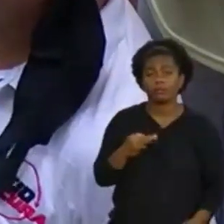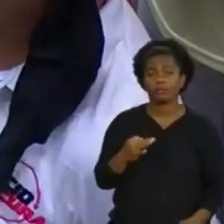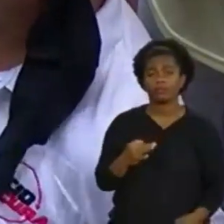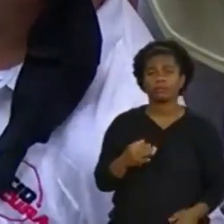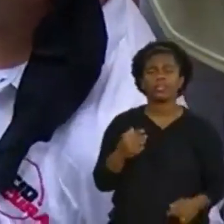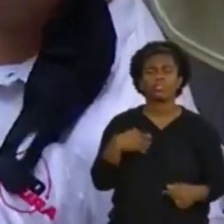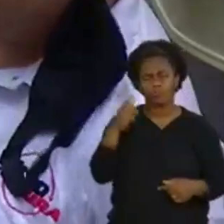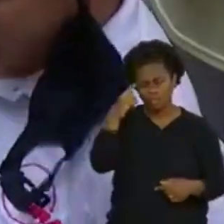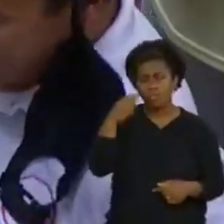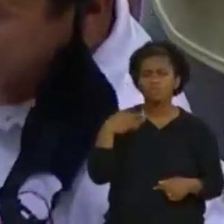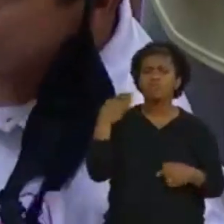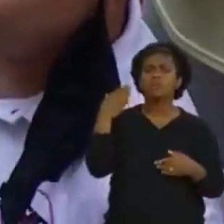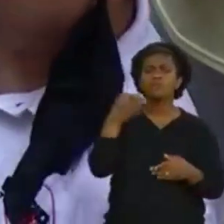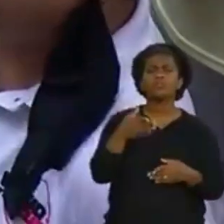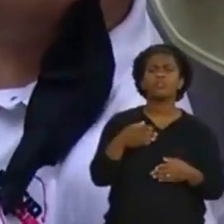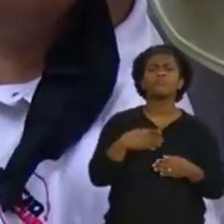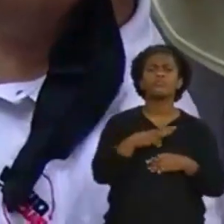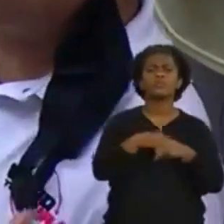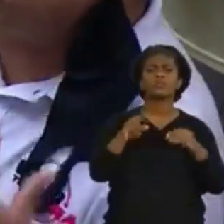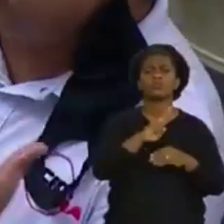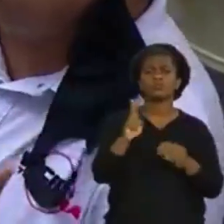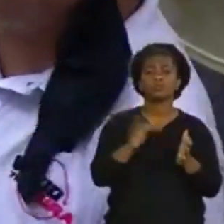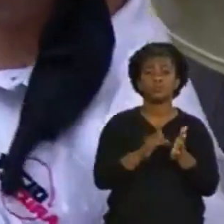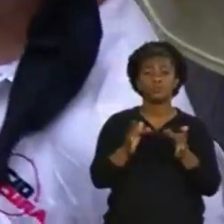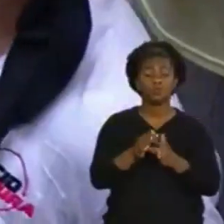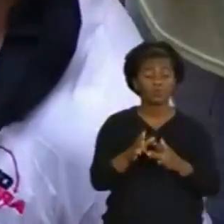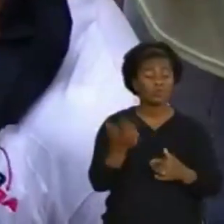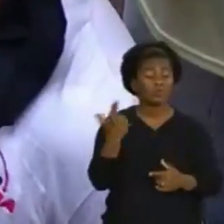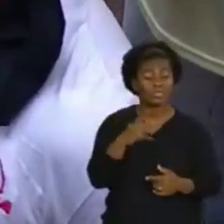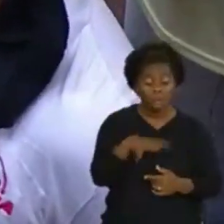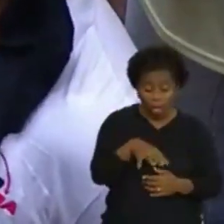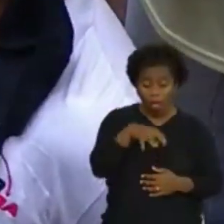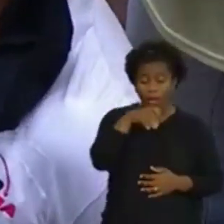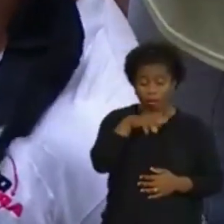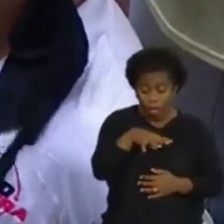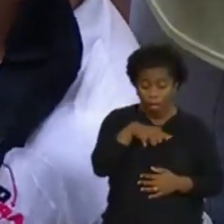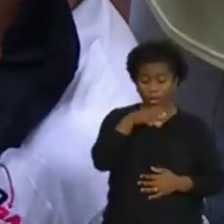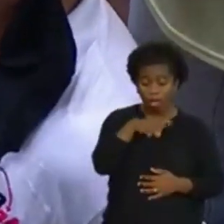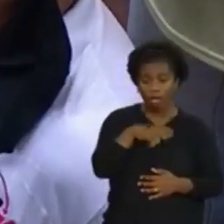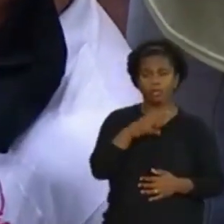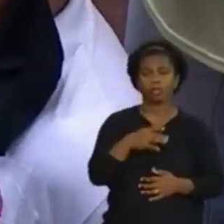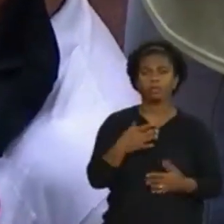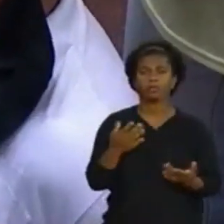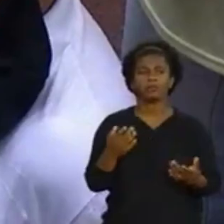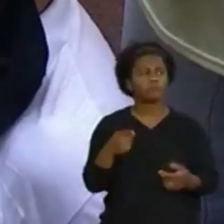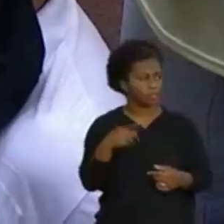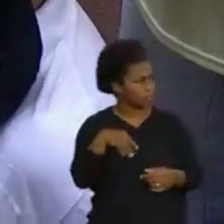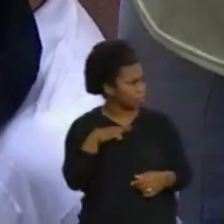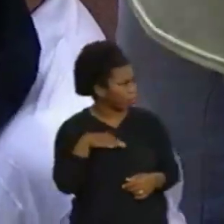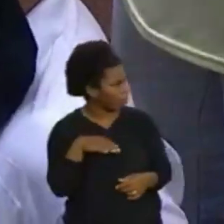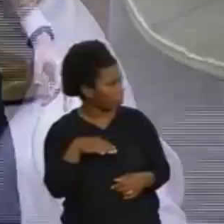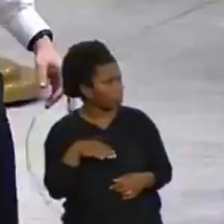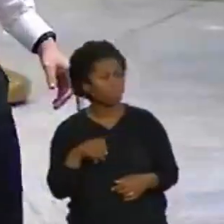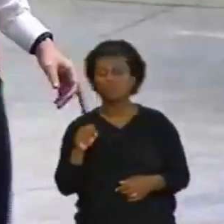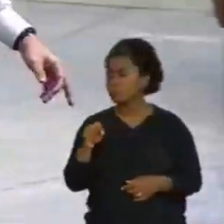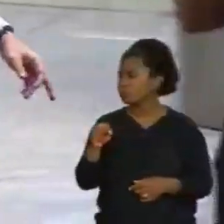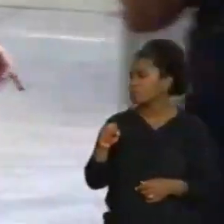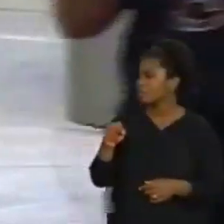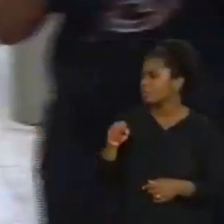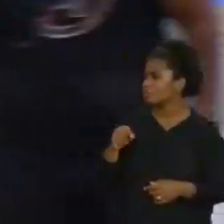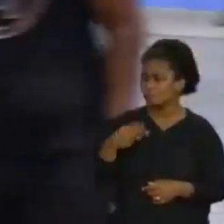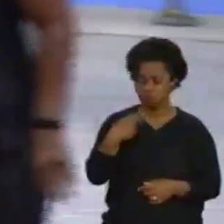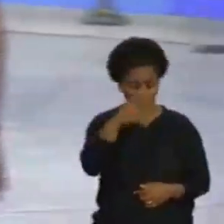em nome de Jesus. Não estou sentindo mais nada, bicho. Acabou? Eu não estava conseguindo respirar. Está bem agora? Estou bem, graças a Deus. Sua fé te salvou, graças a Deus. Jesus te